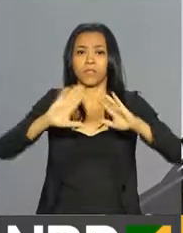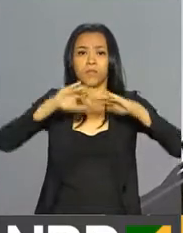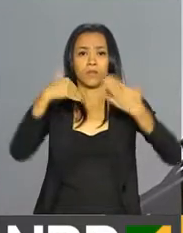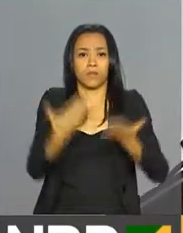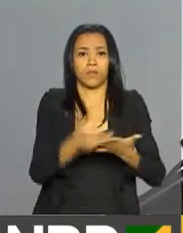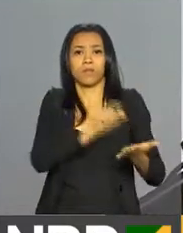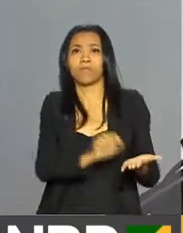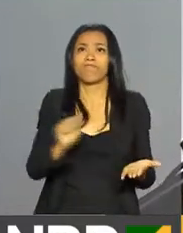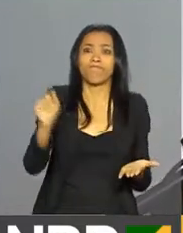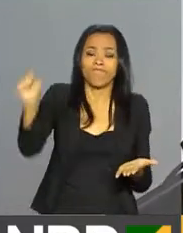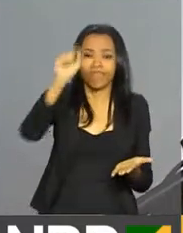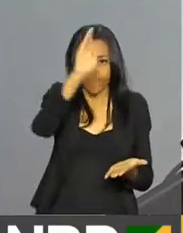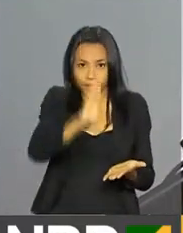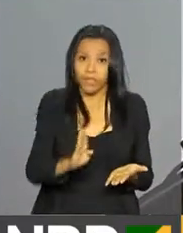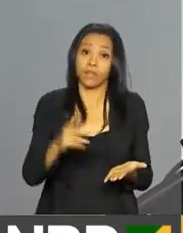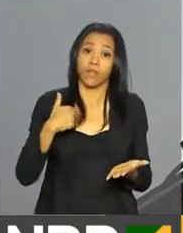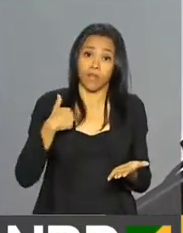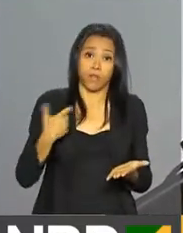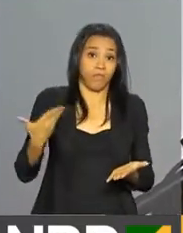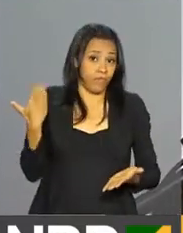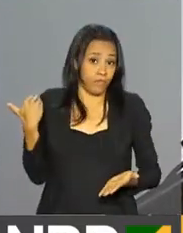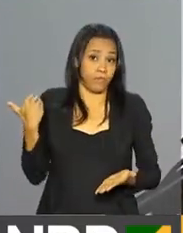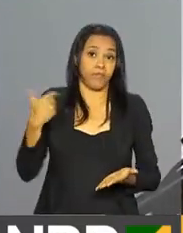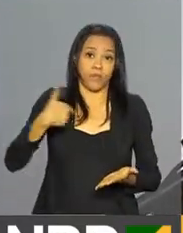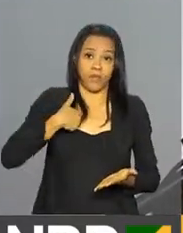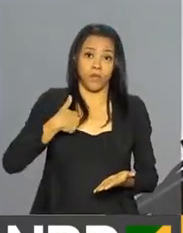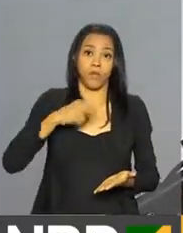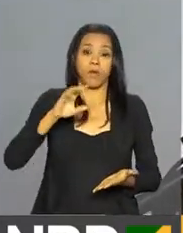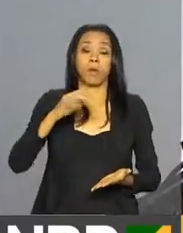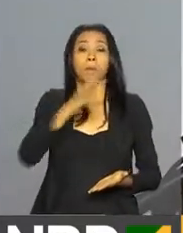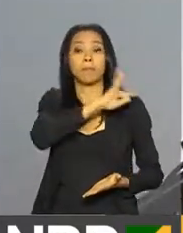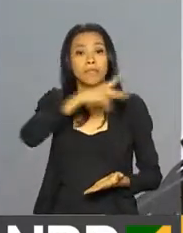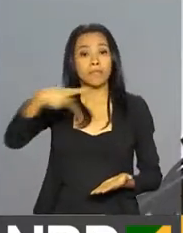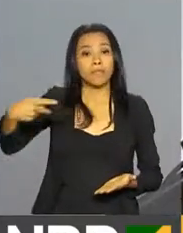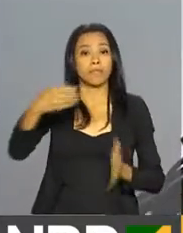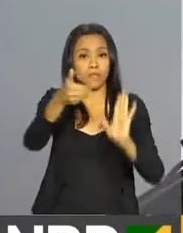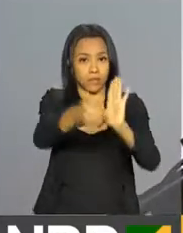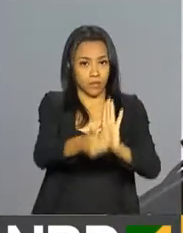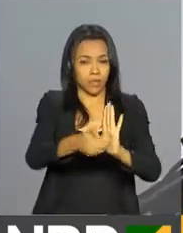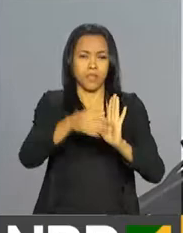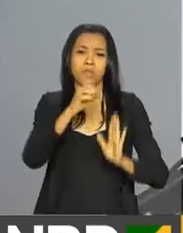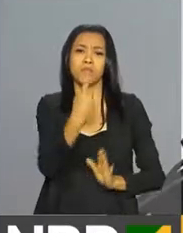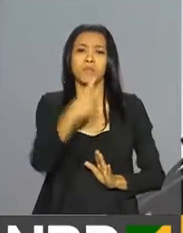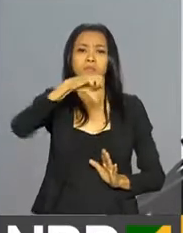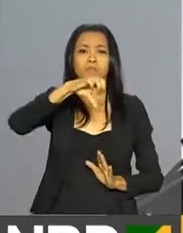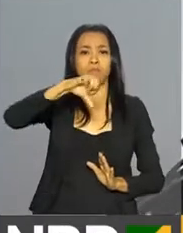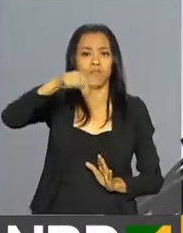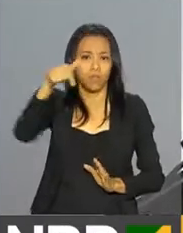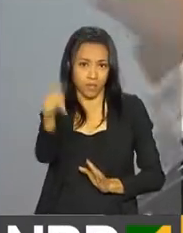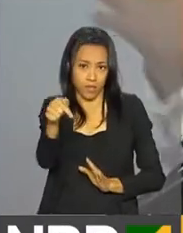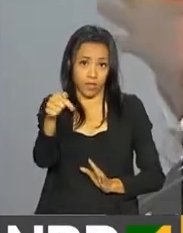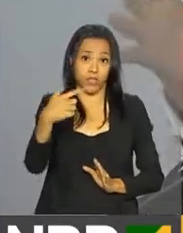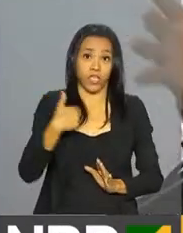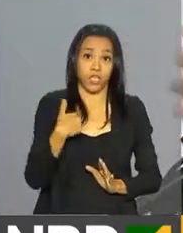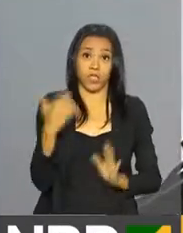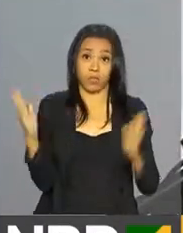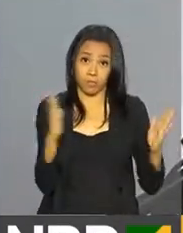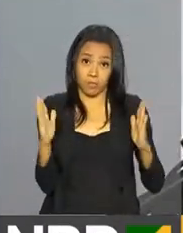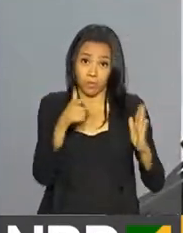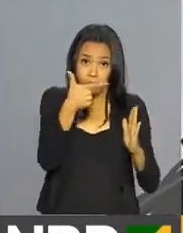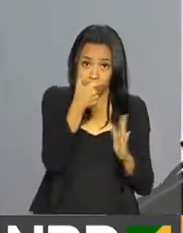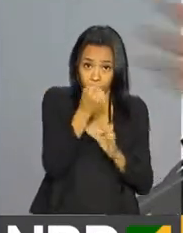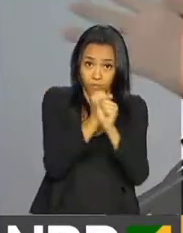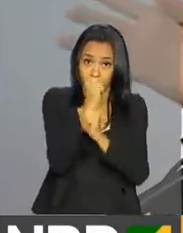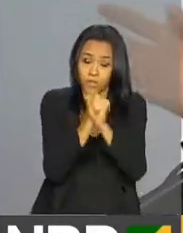pensei 'bom eu fui presidente da câmara dos deputados há 20 anos atrás em 1997 é nesses 20 anos é